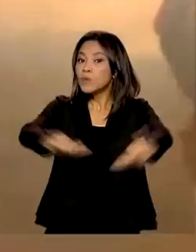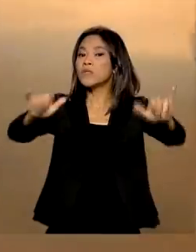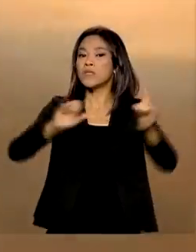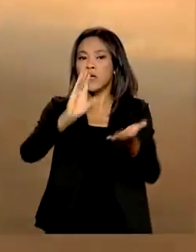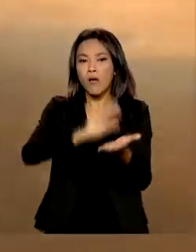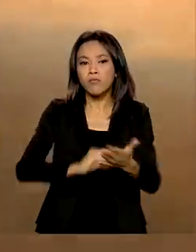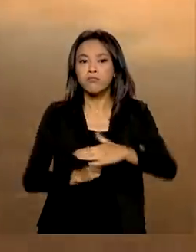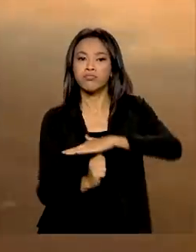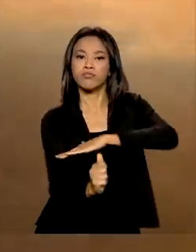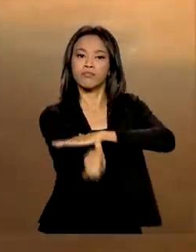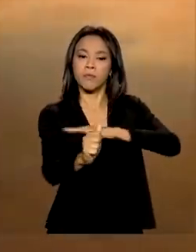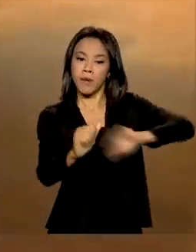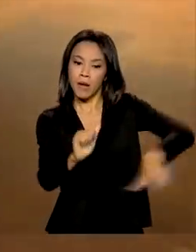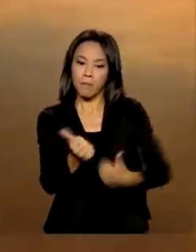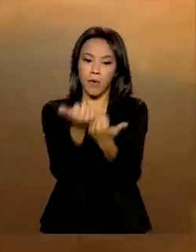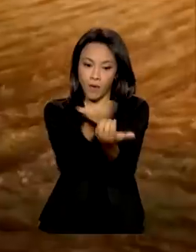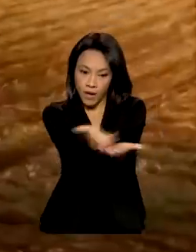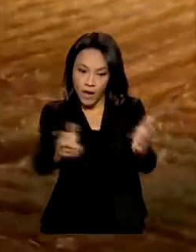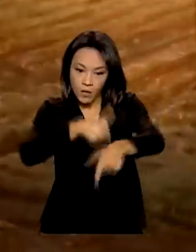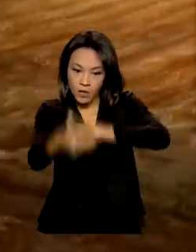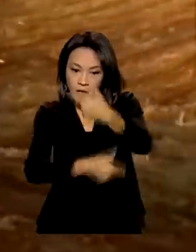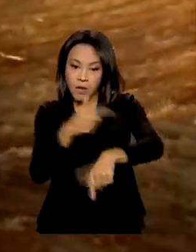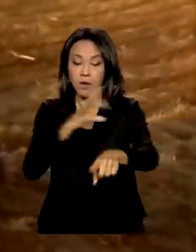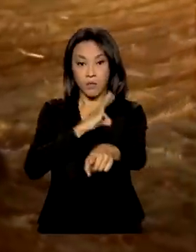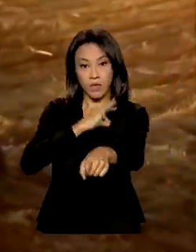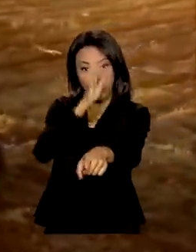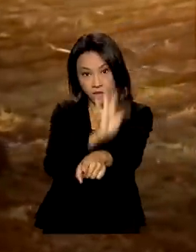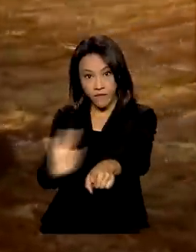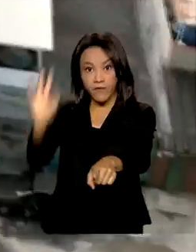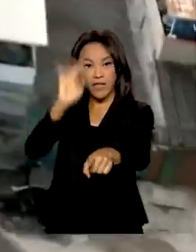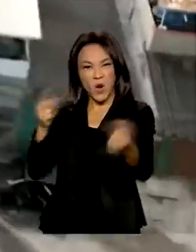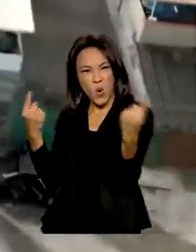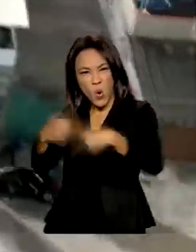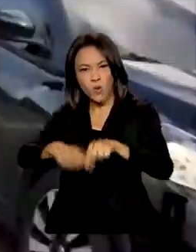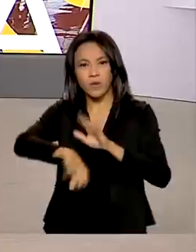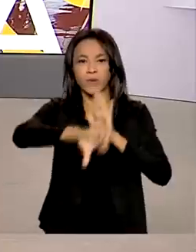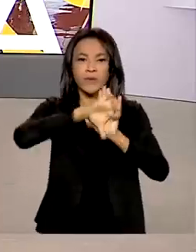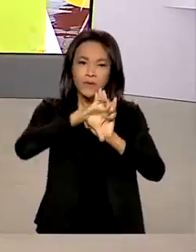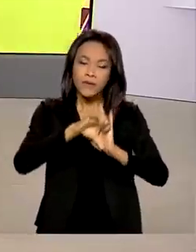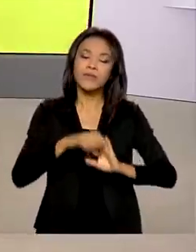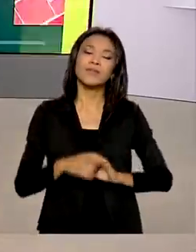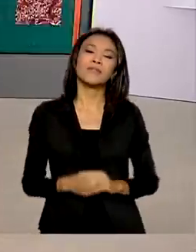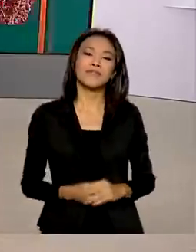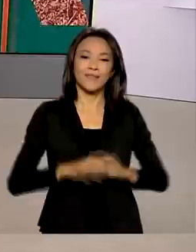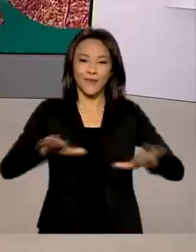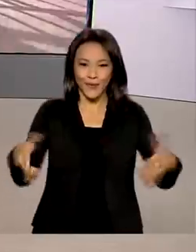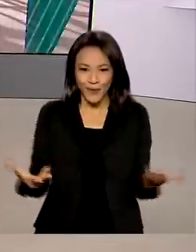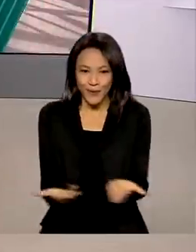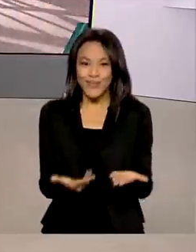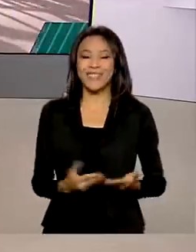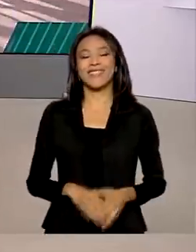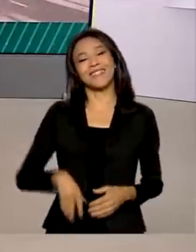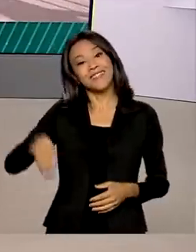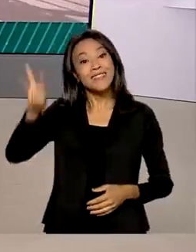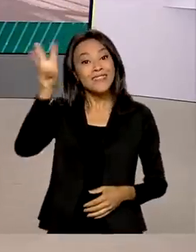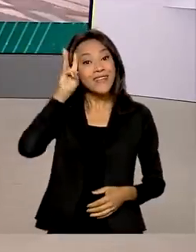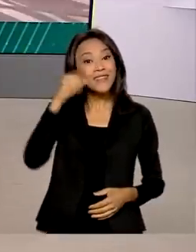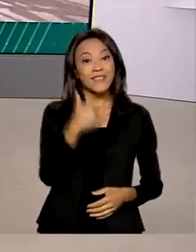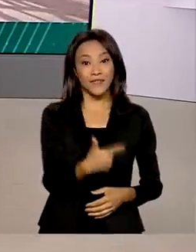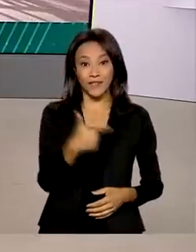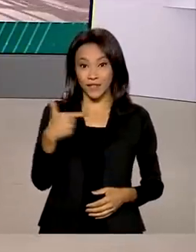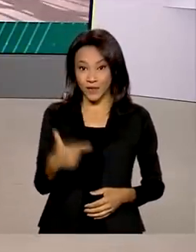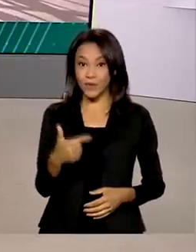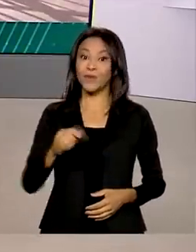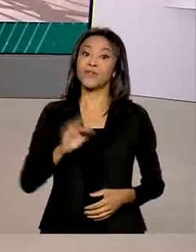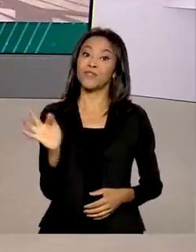fortalecer a atuação dos policiais rodoviários federais no combate ao Crime terça-feira Vinte e Dois